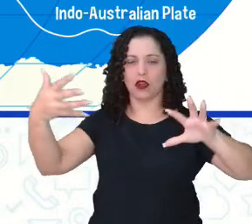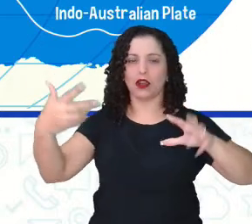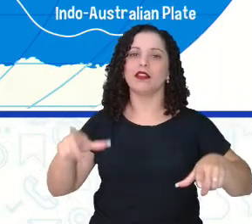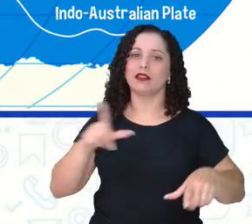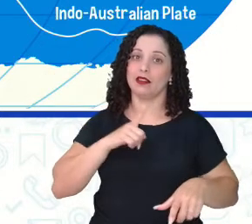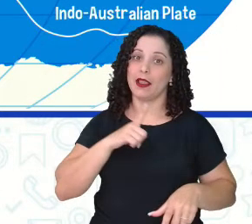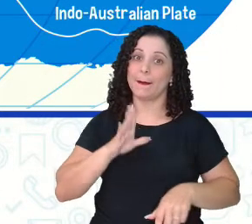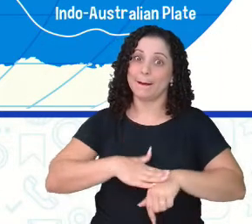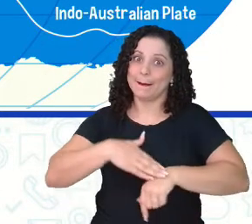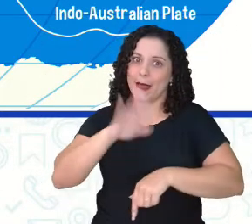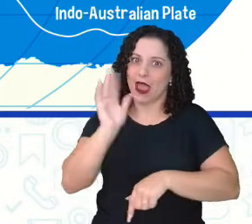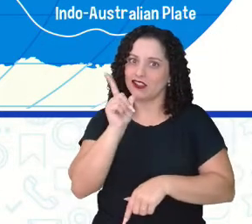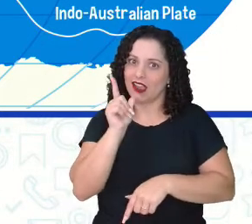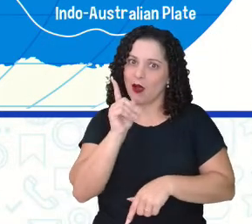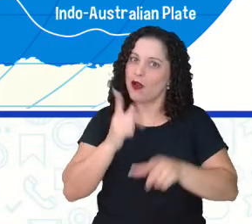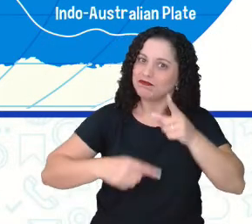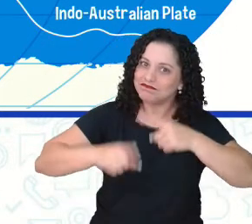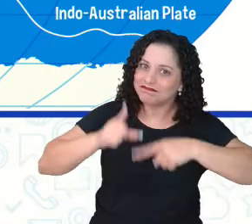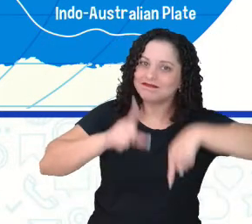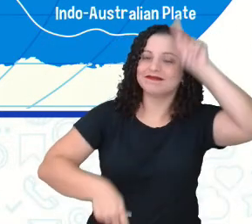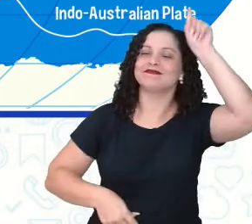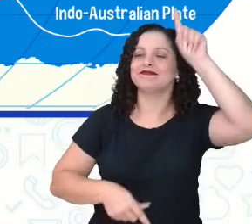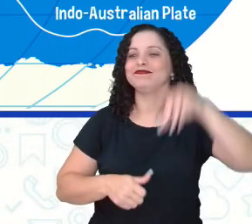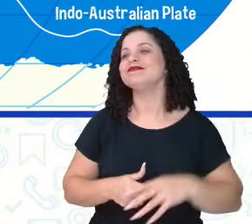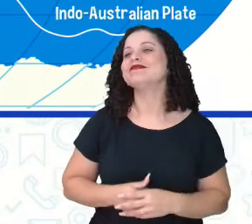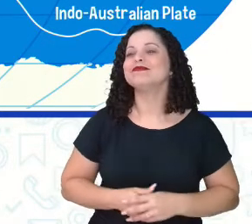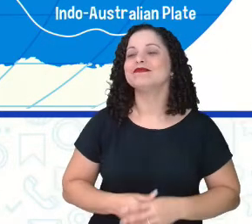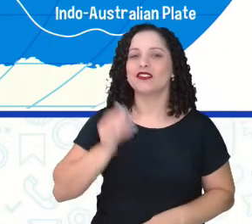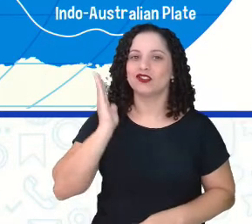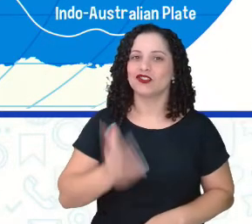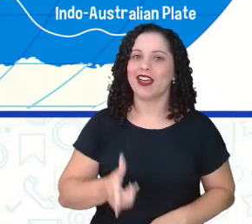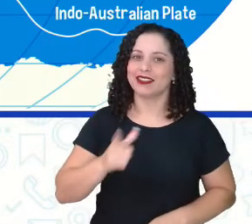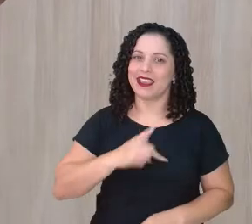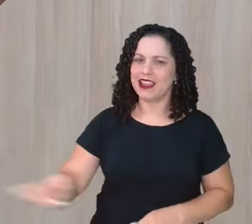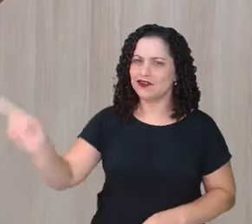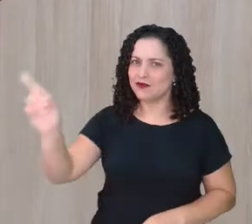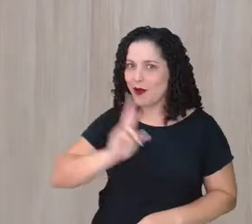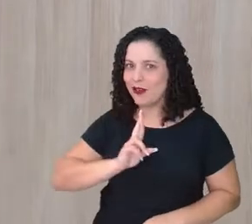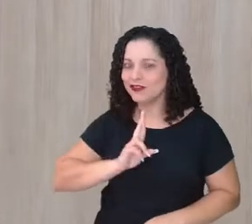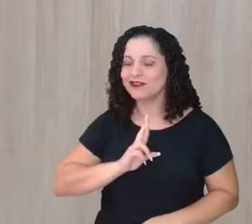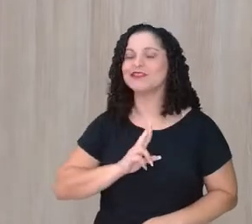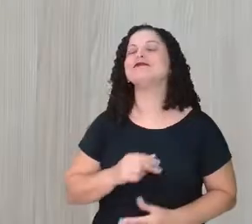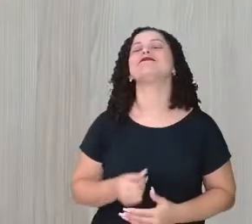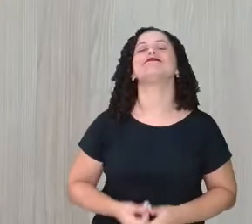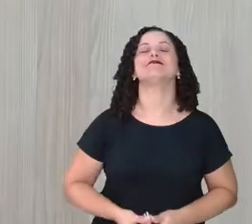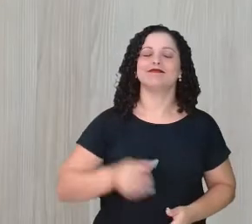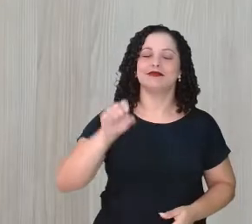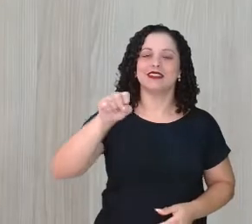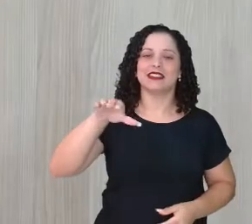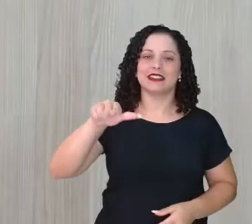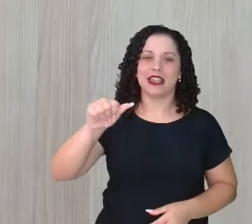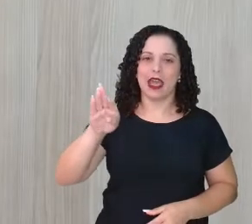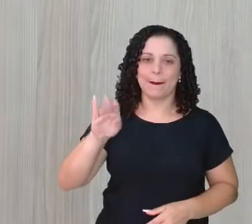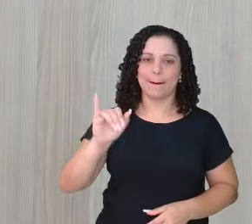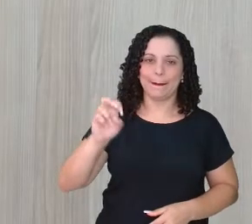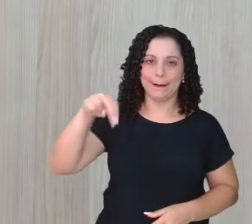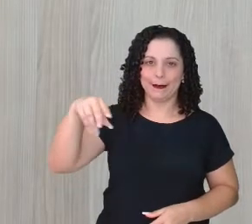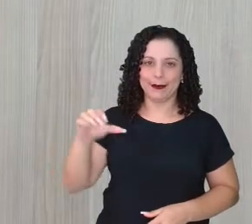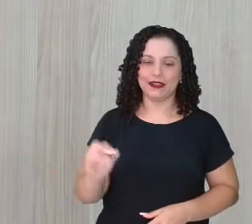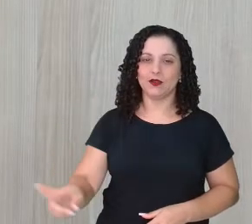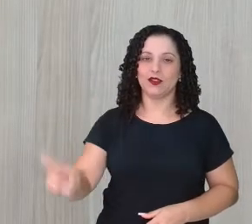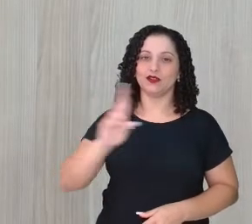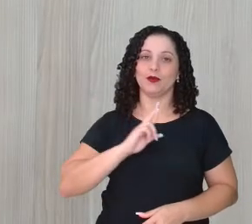né, tem um solo. A professora Cláudia já tem resposta para a gente. Pode falar, professora Cláudia. Sabino já respondeu aqui, que é o